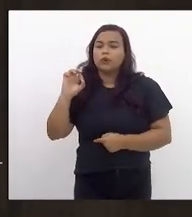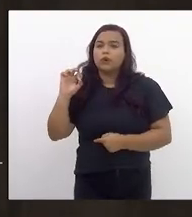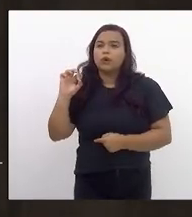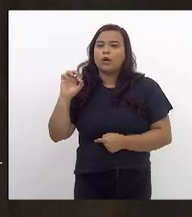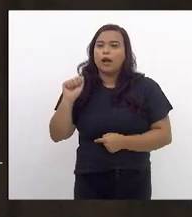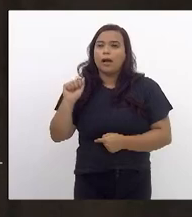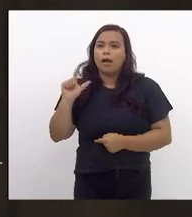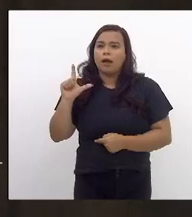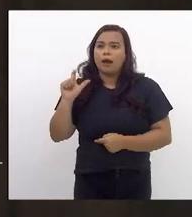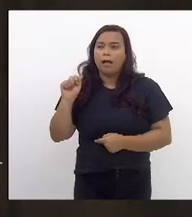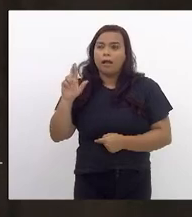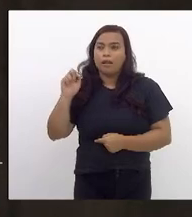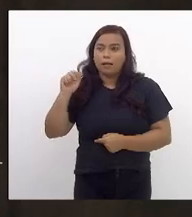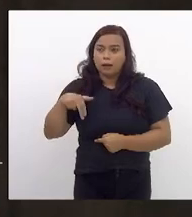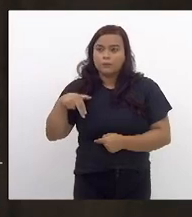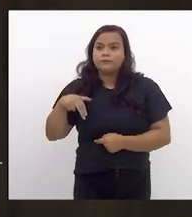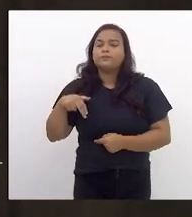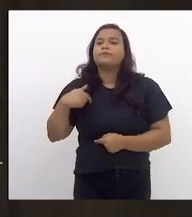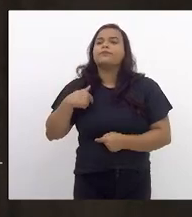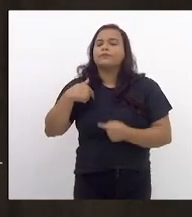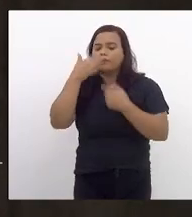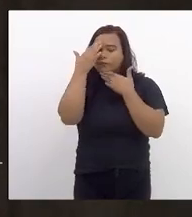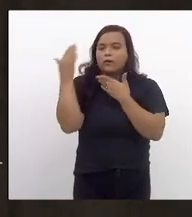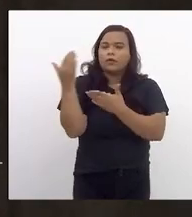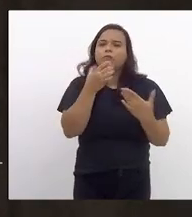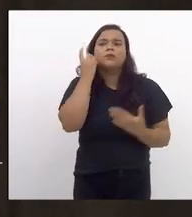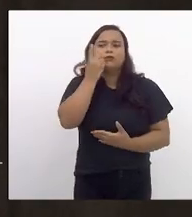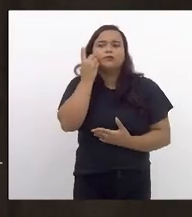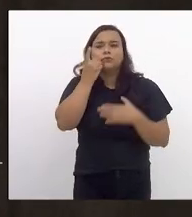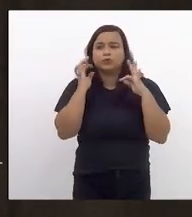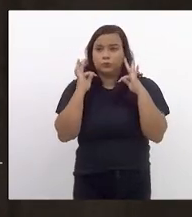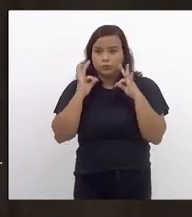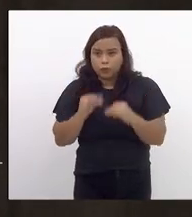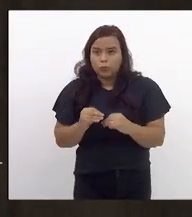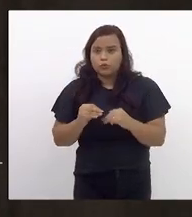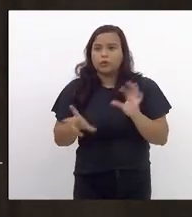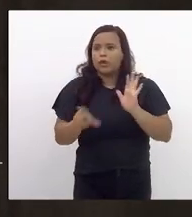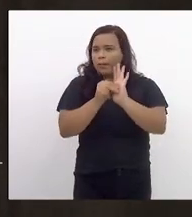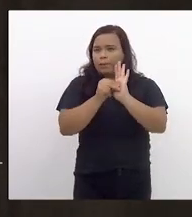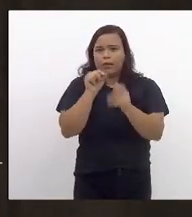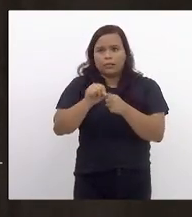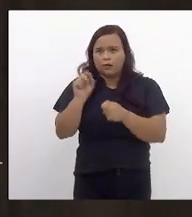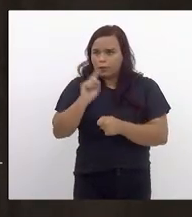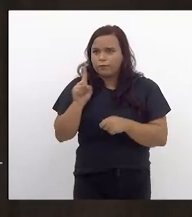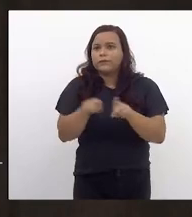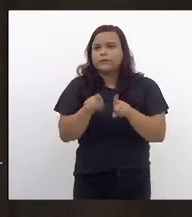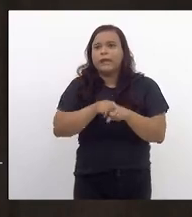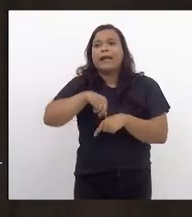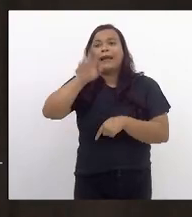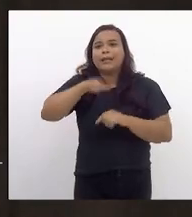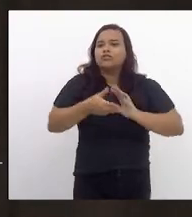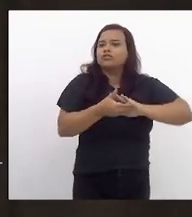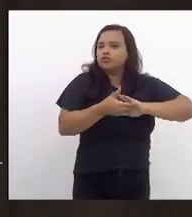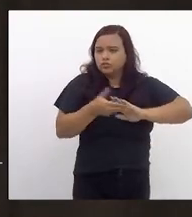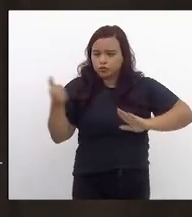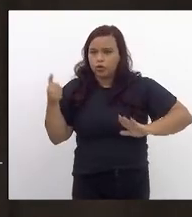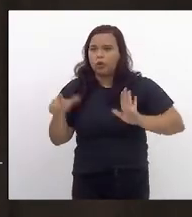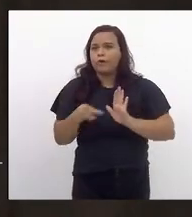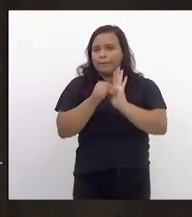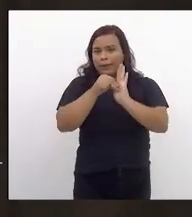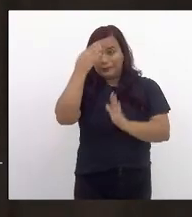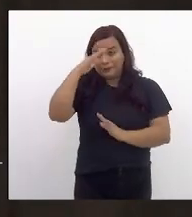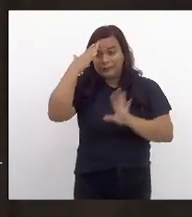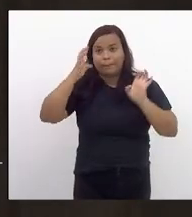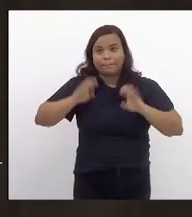Turnoves. Portanto, senhor presidente, agradeço aos deputados que não só não emendaram, mas os deputados que retiraram as suas emendas num bom